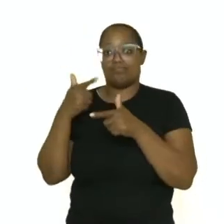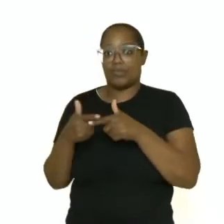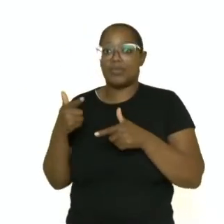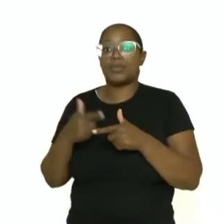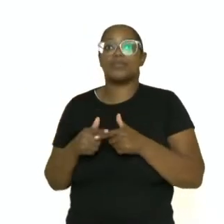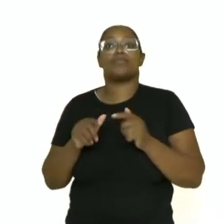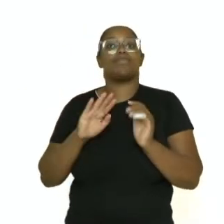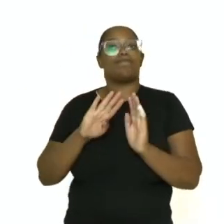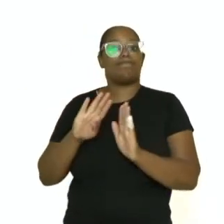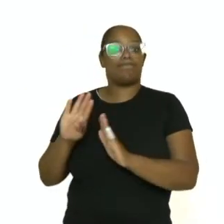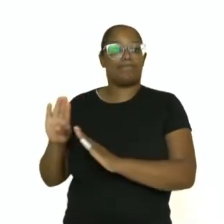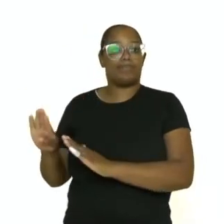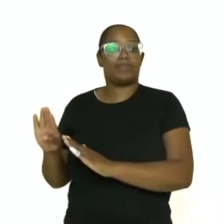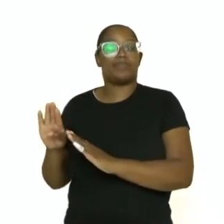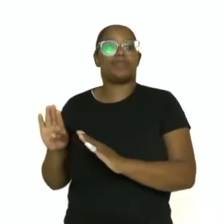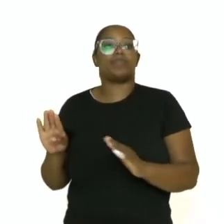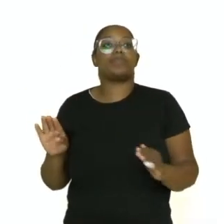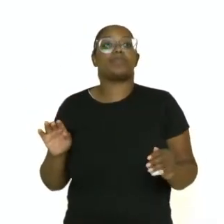bom?